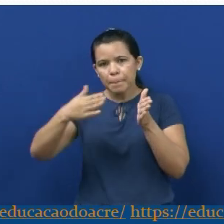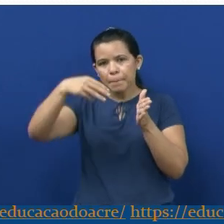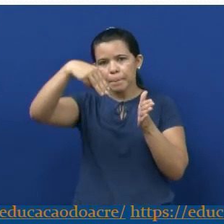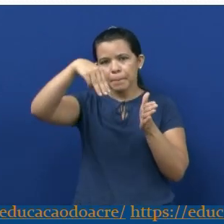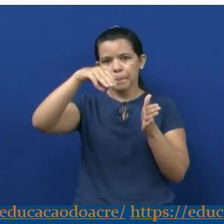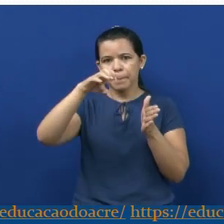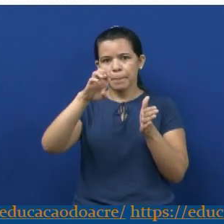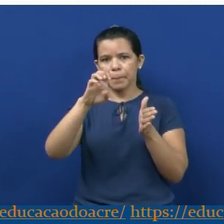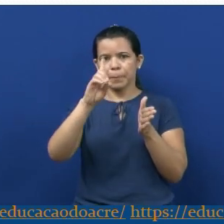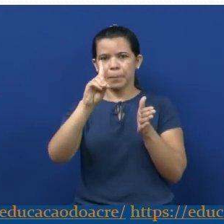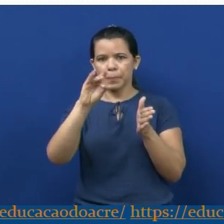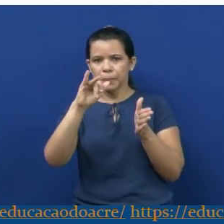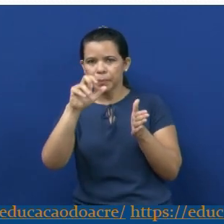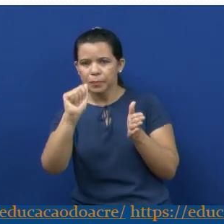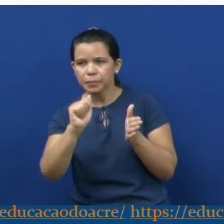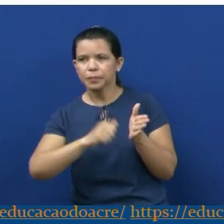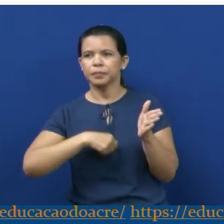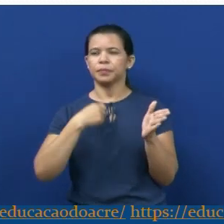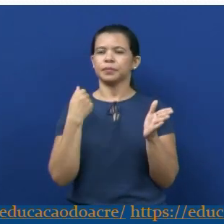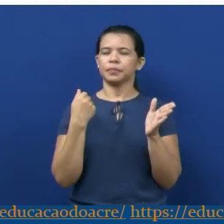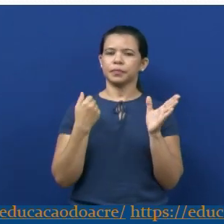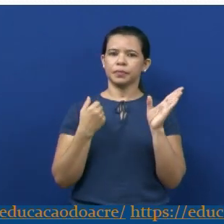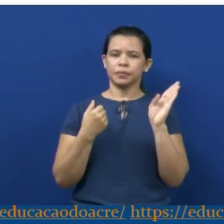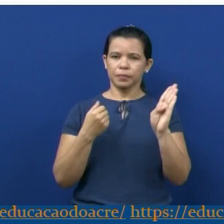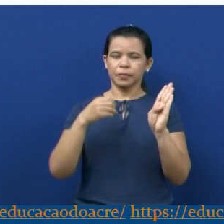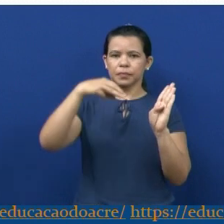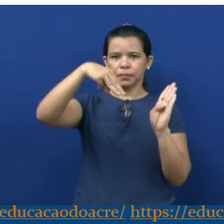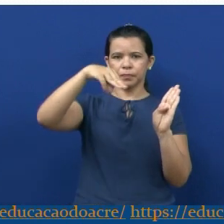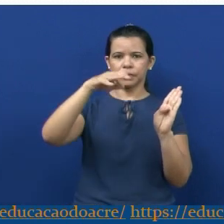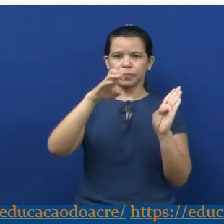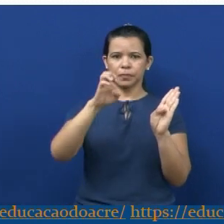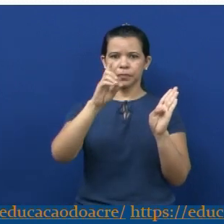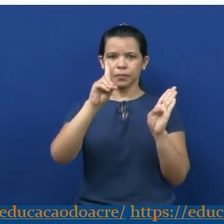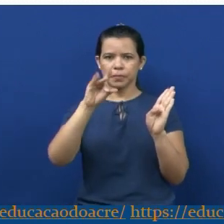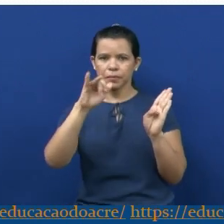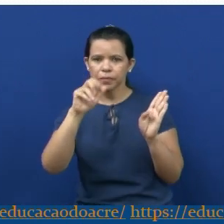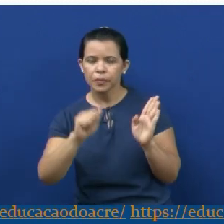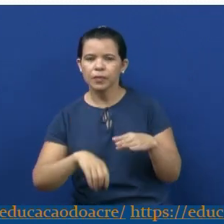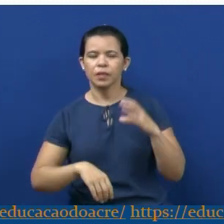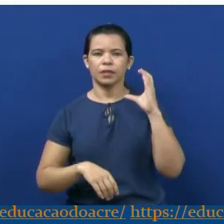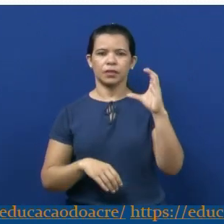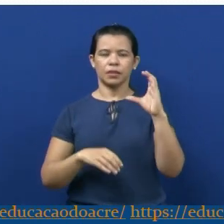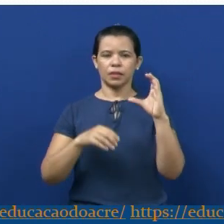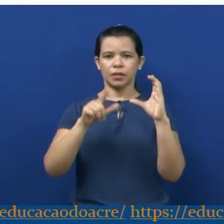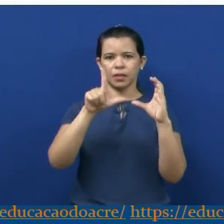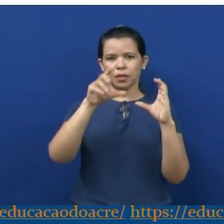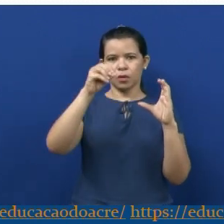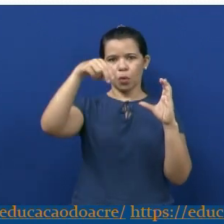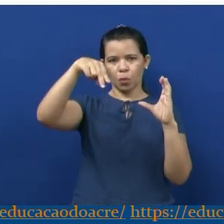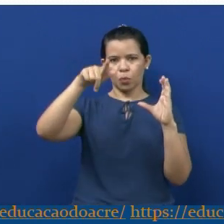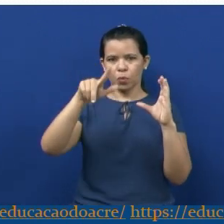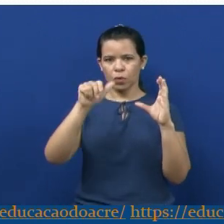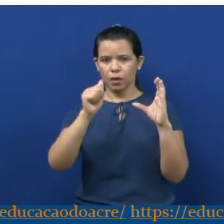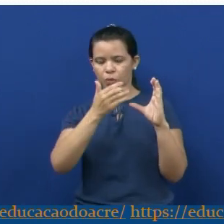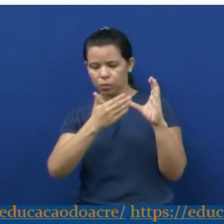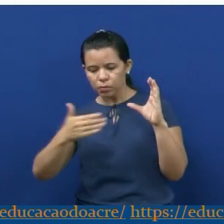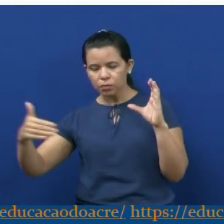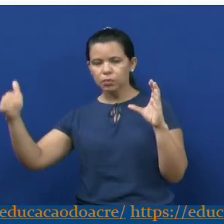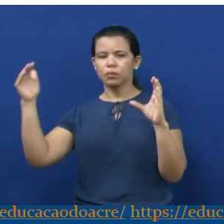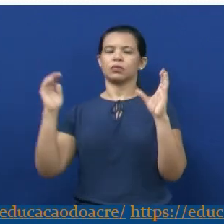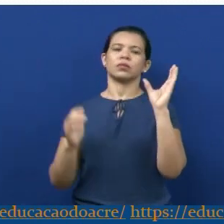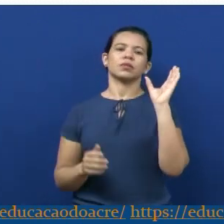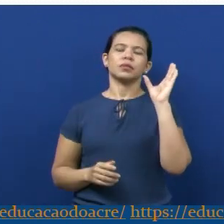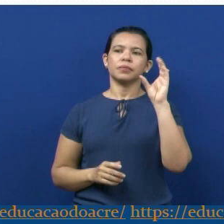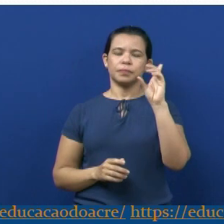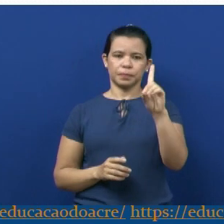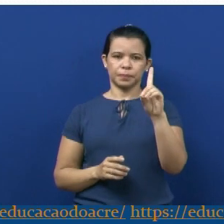ali média duração, ok. E na letra C nós temos longa duração, Alexandre o Grande, que é lá da antiguidade, e